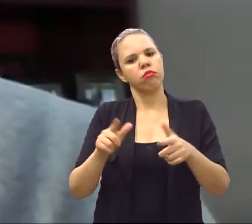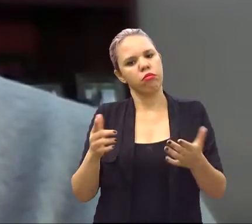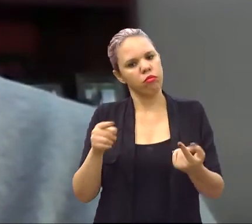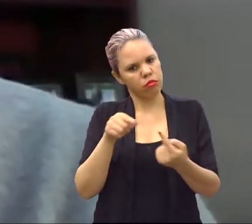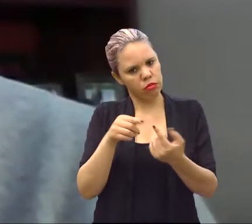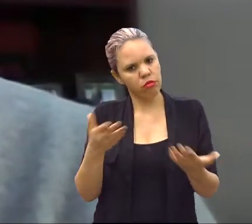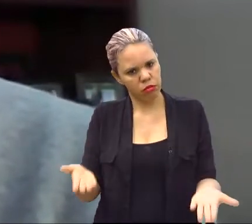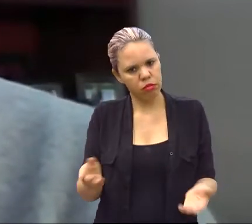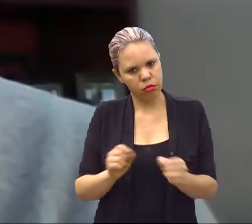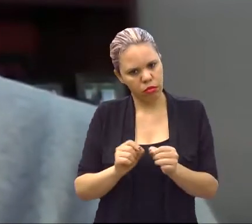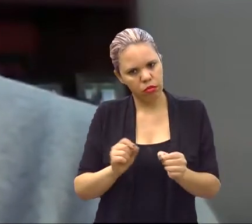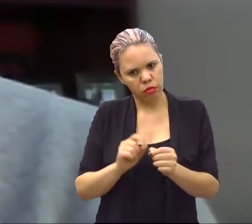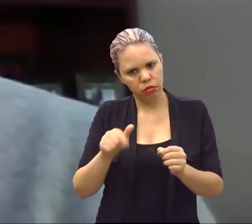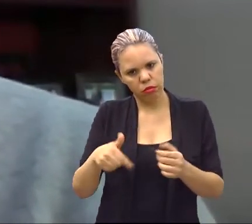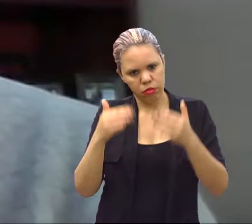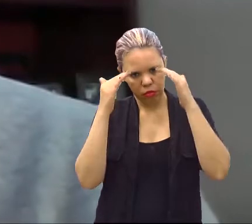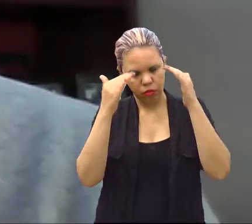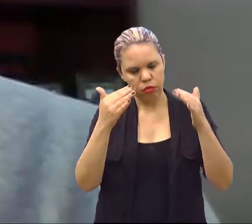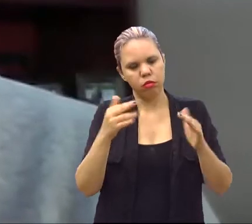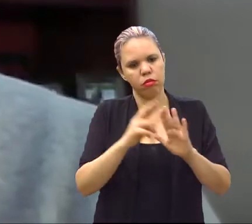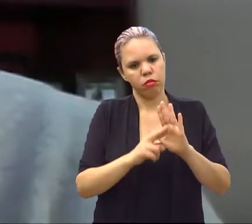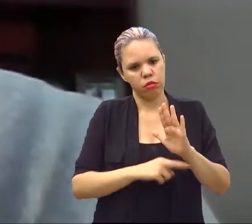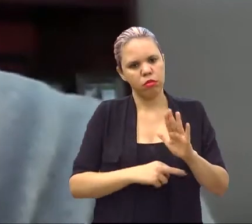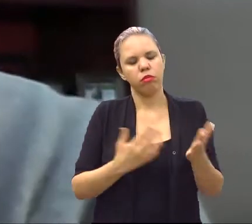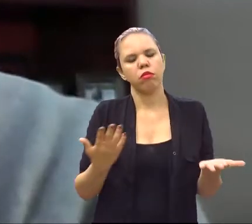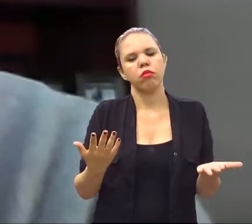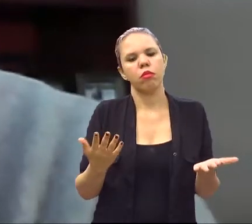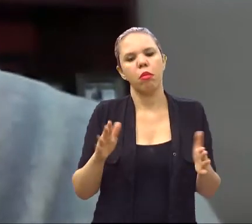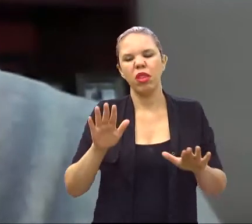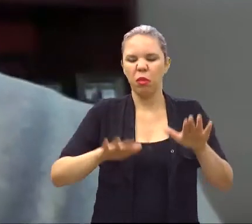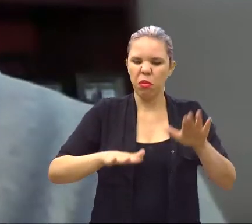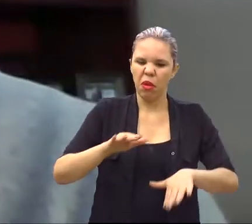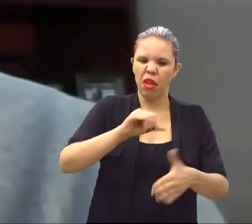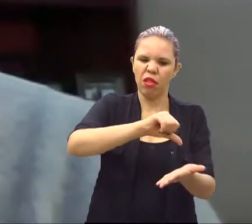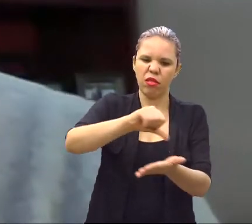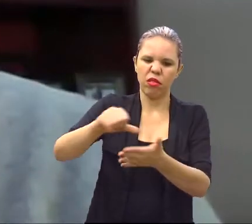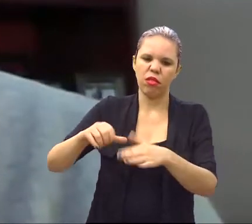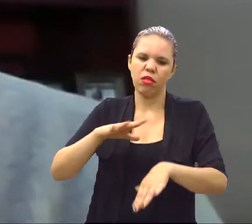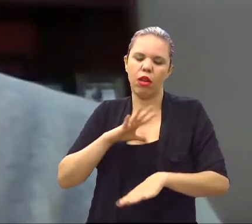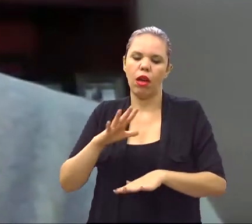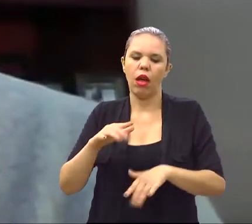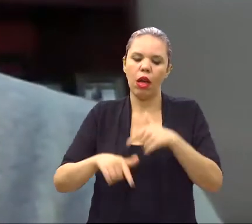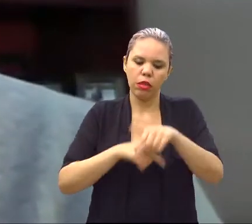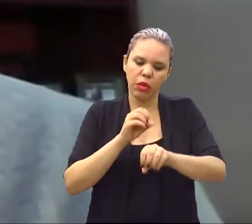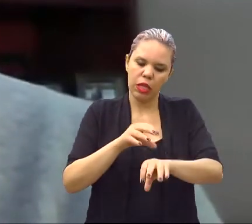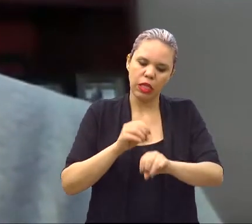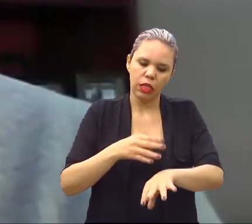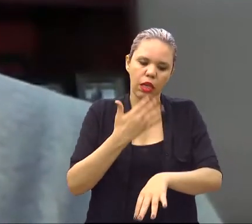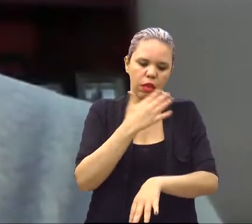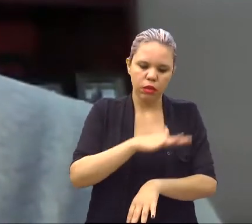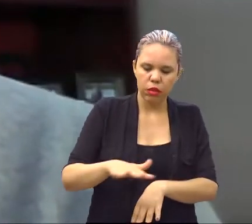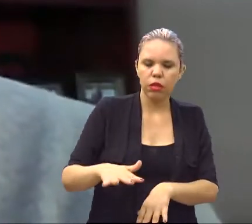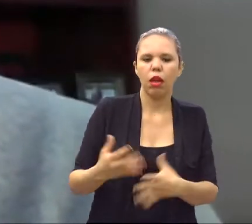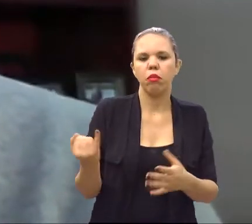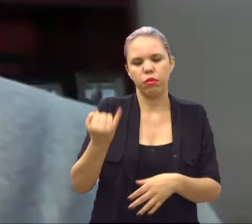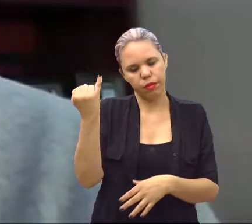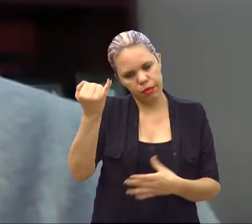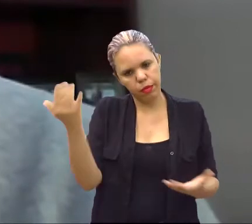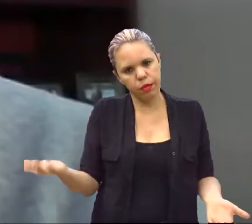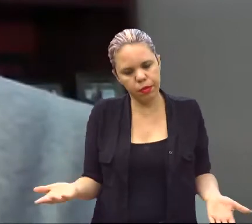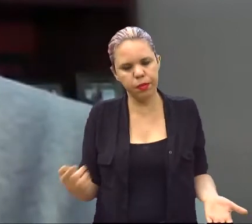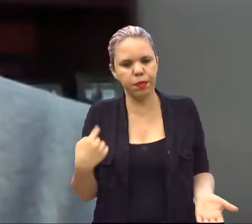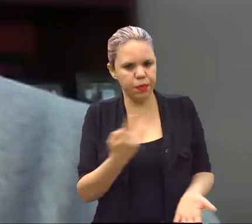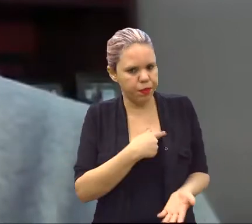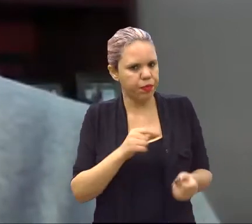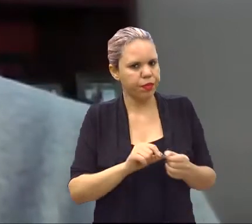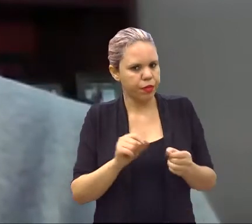iniciativas nesse sentido, mas elas são muito regionais. O trabalho com as crianças é muito